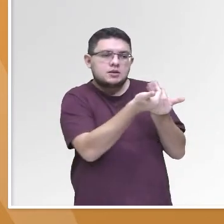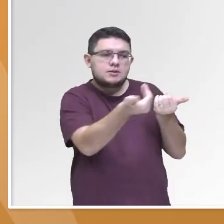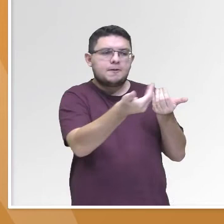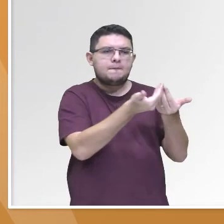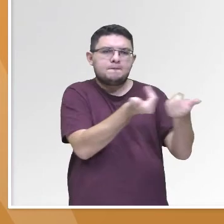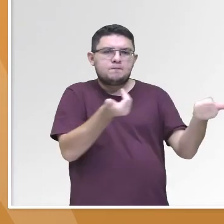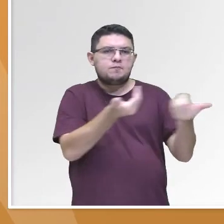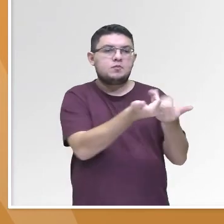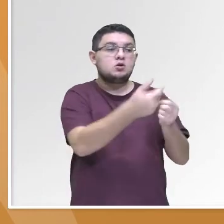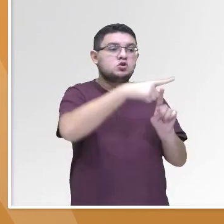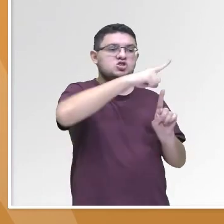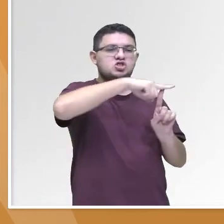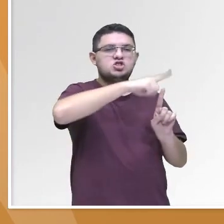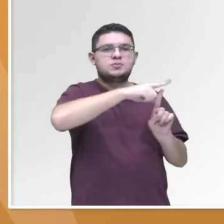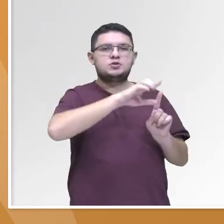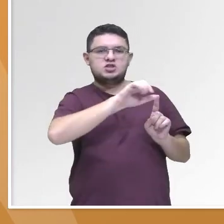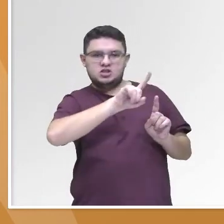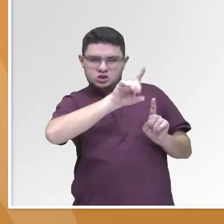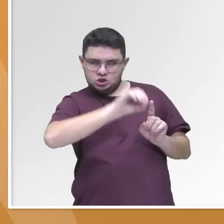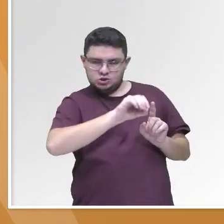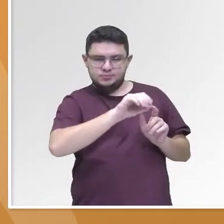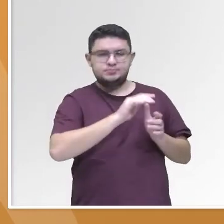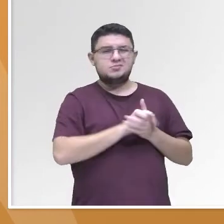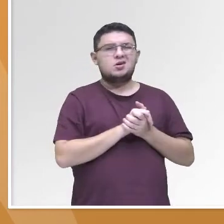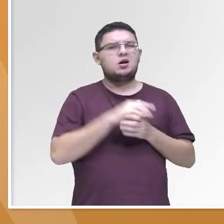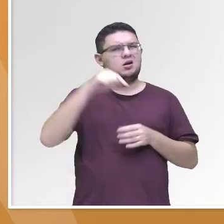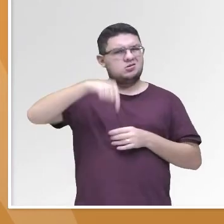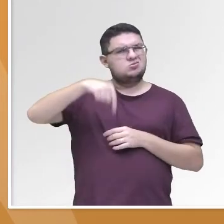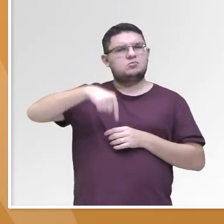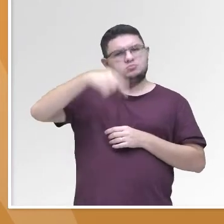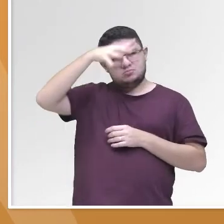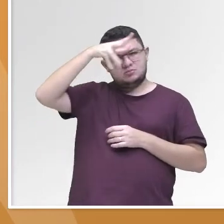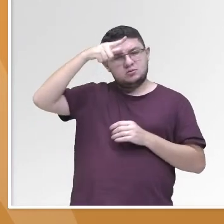tem aqui em Manaus os pontos de coleta